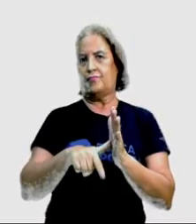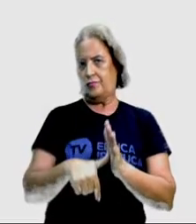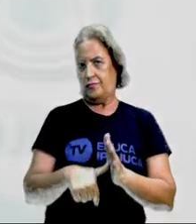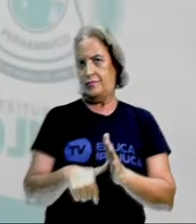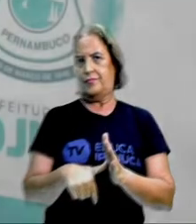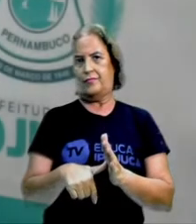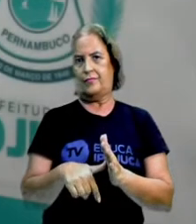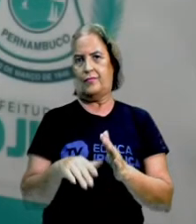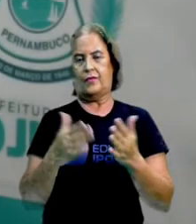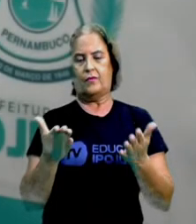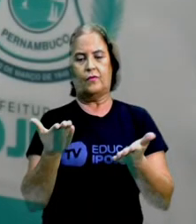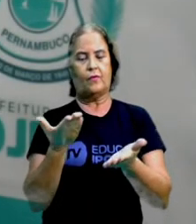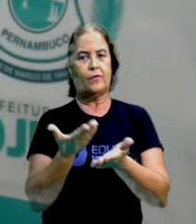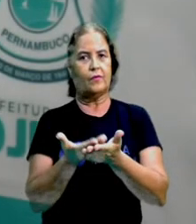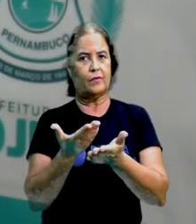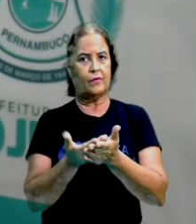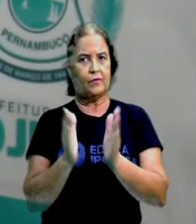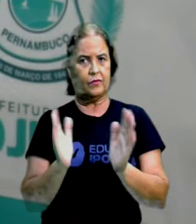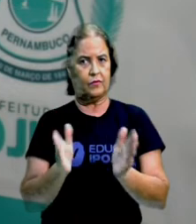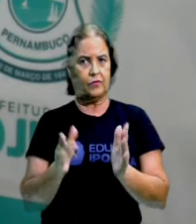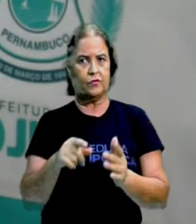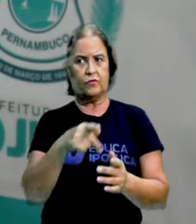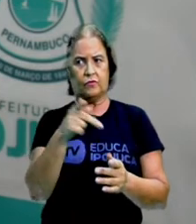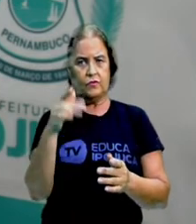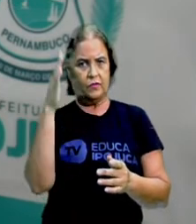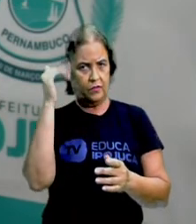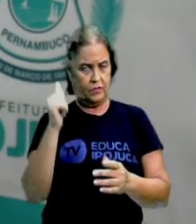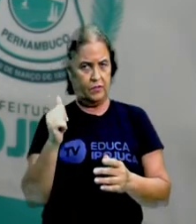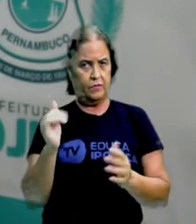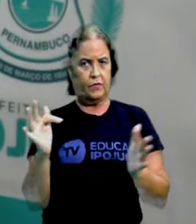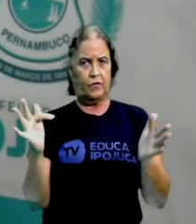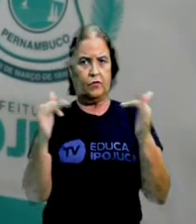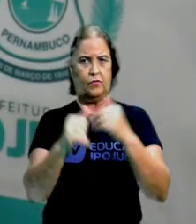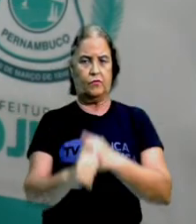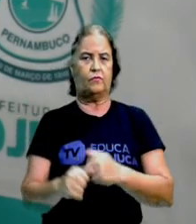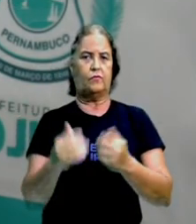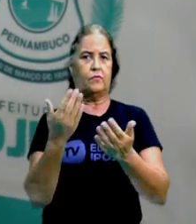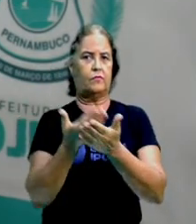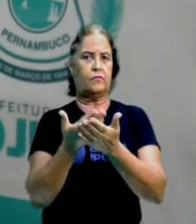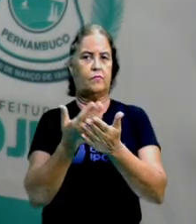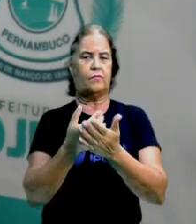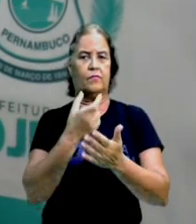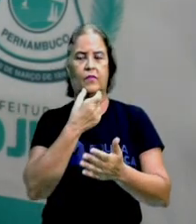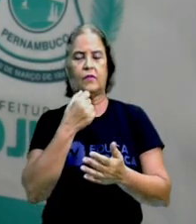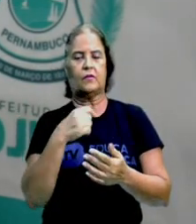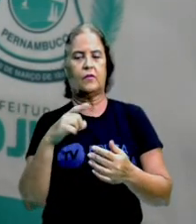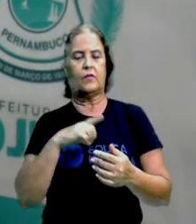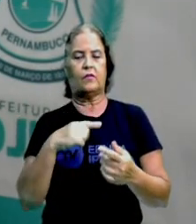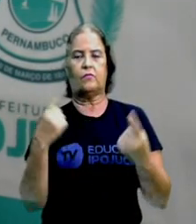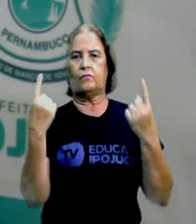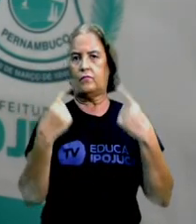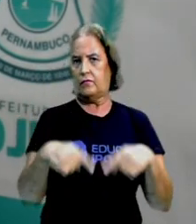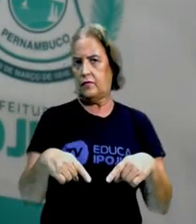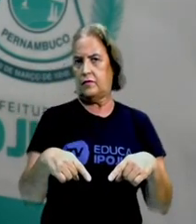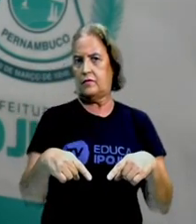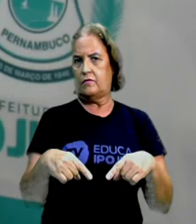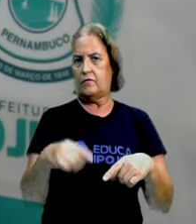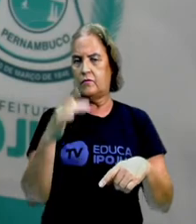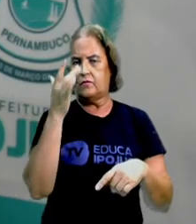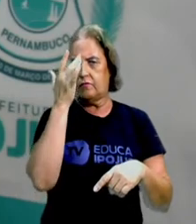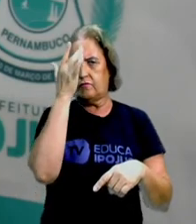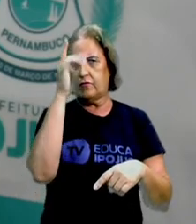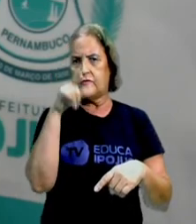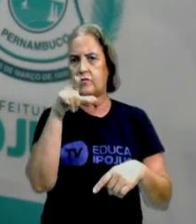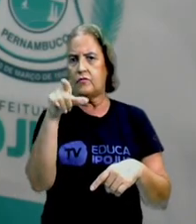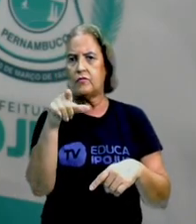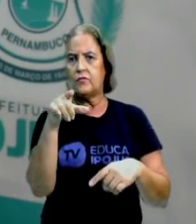hoje. Você já sabe que no final de toda a aula de inglês nós temos um desafio. Esse desafio é bem fácil de você